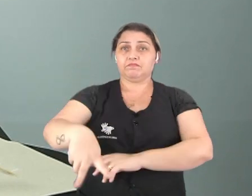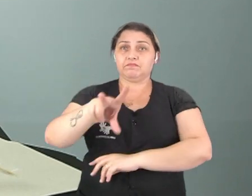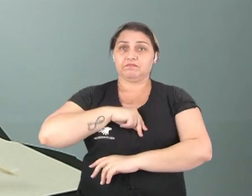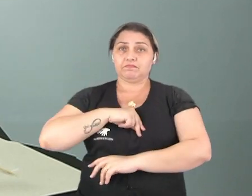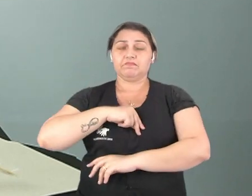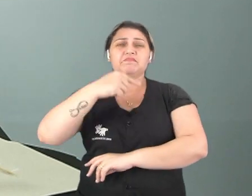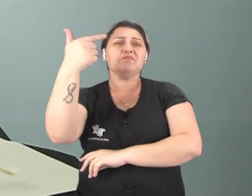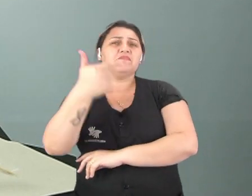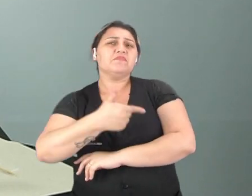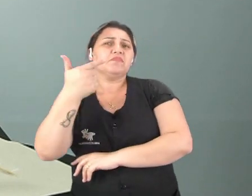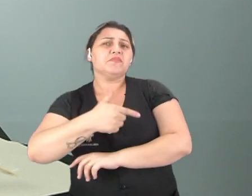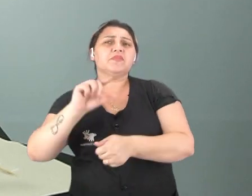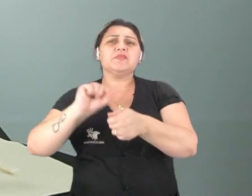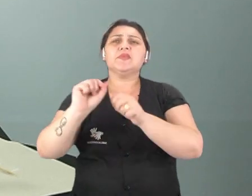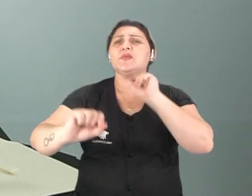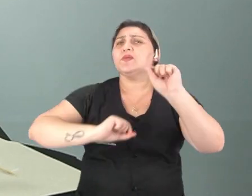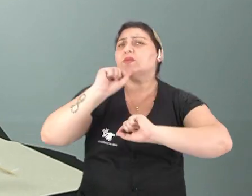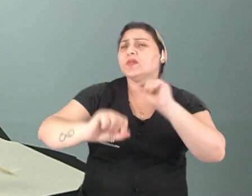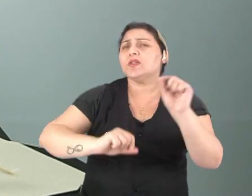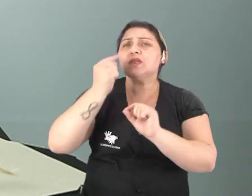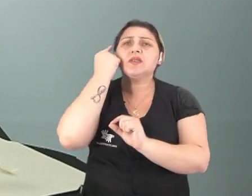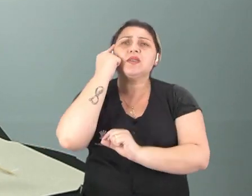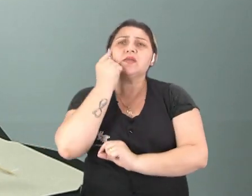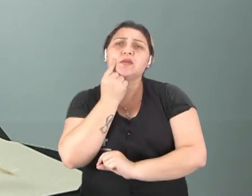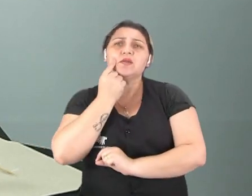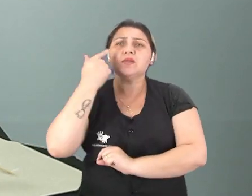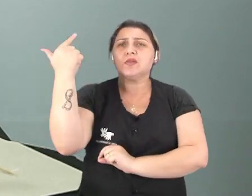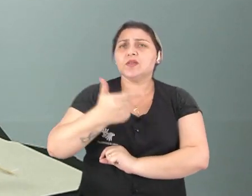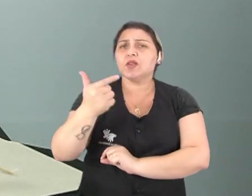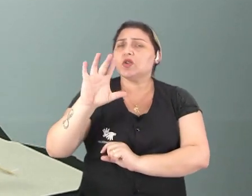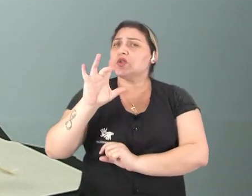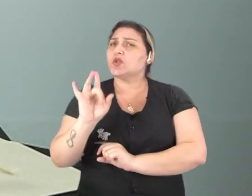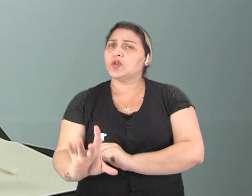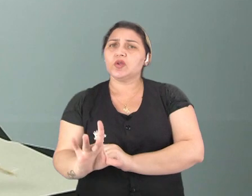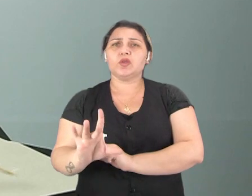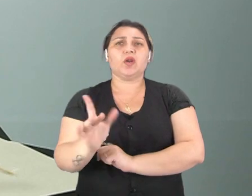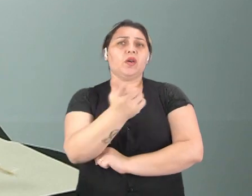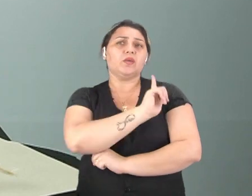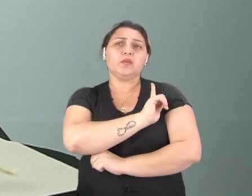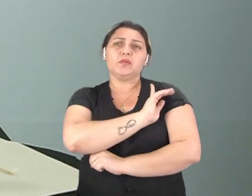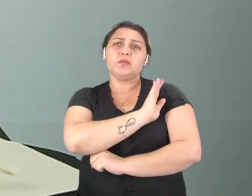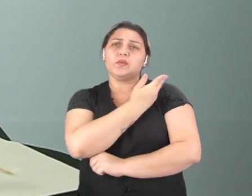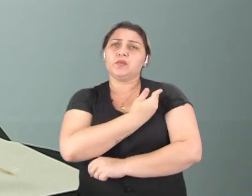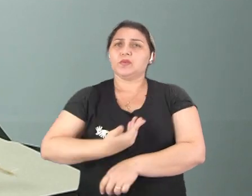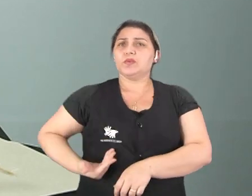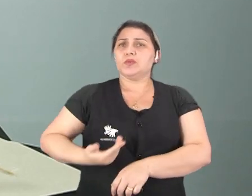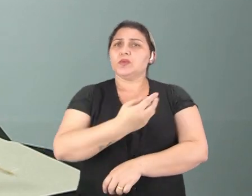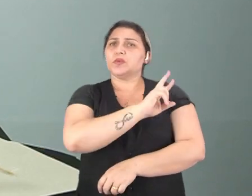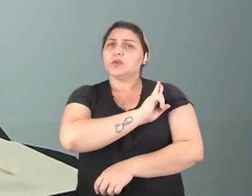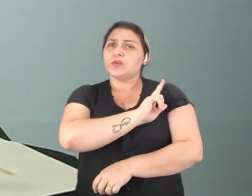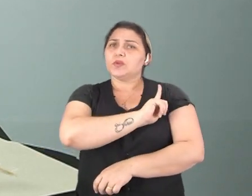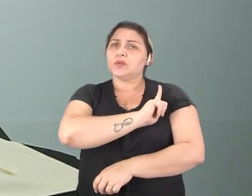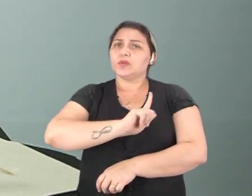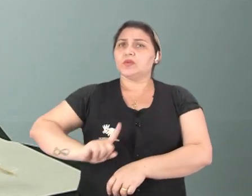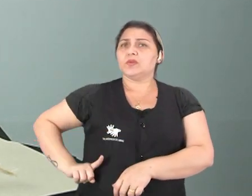E o segundo, o que que ele fez? Não, ele só governou, e